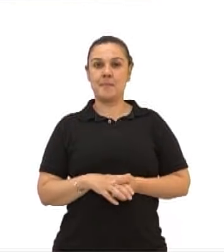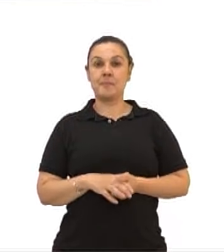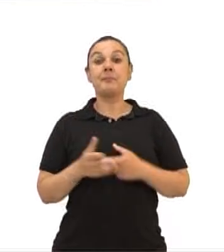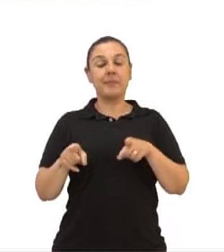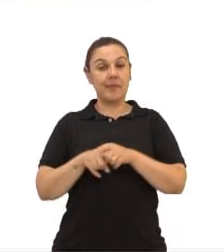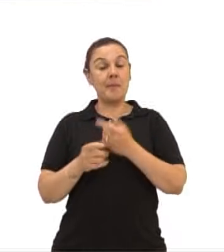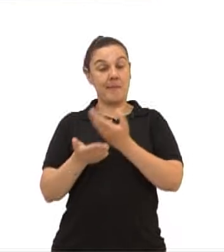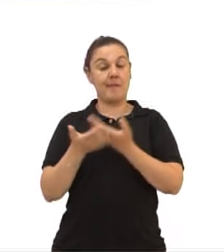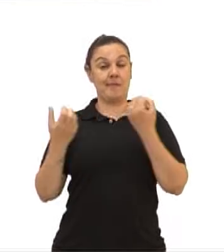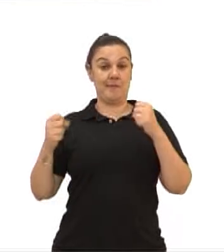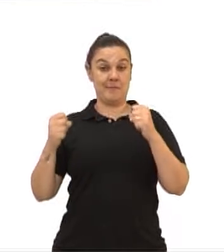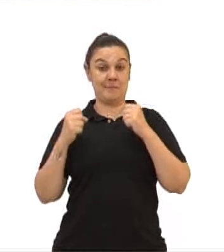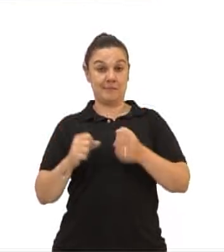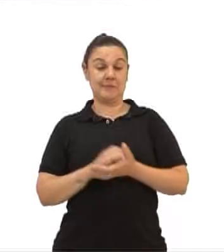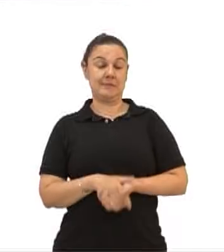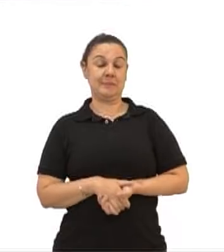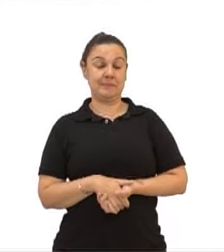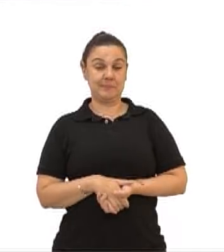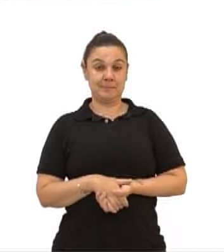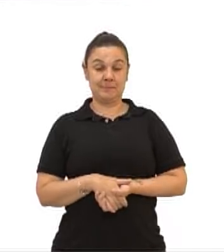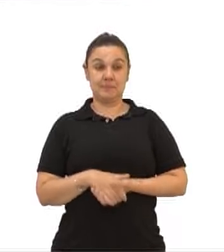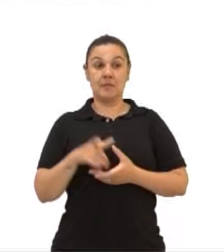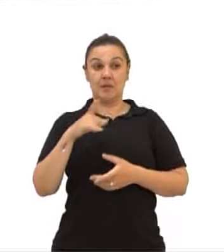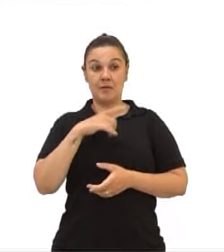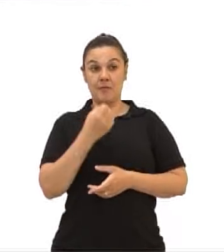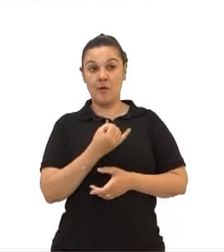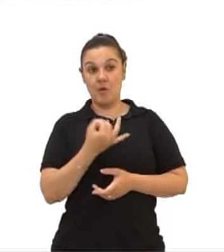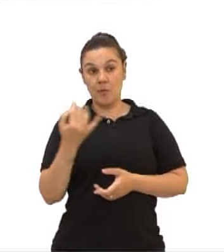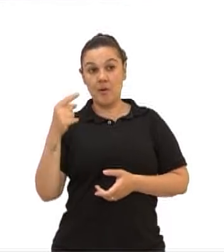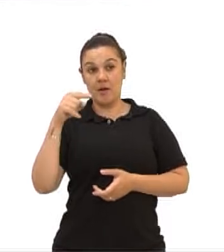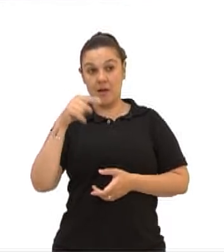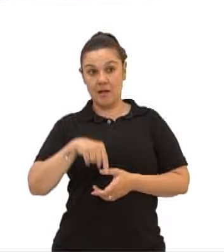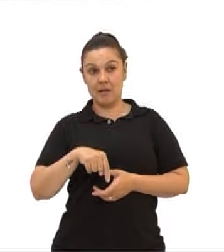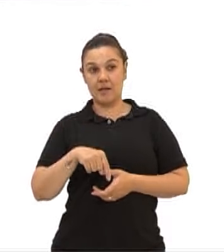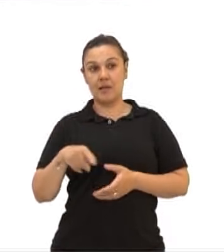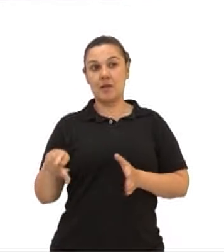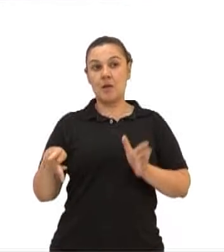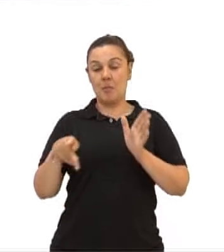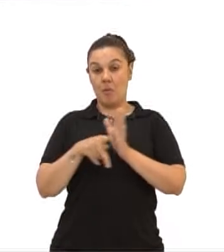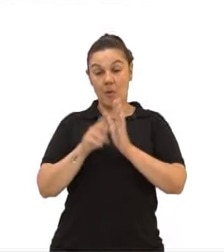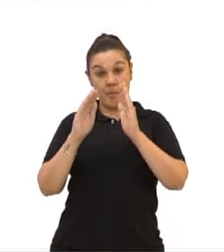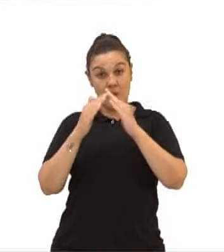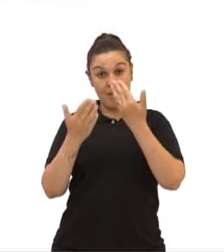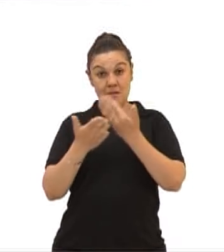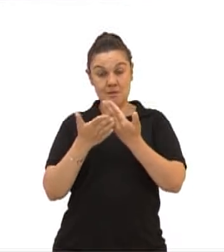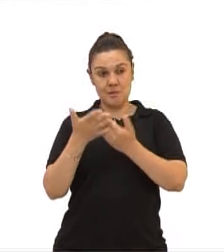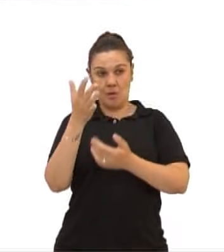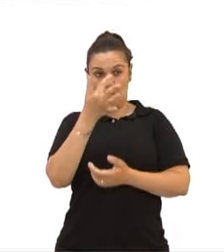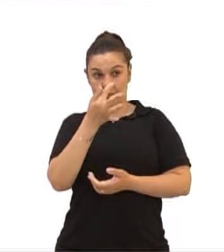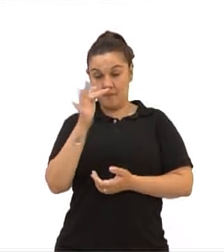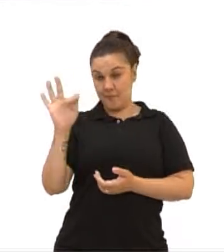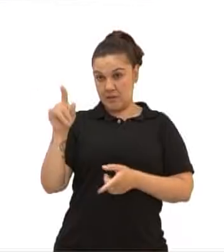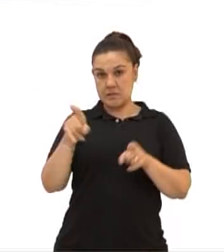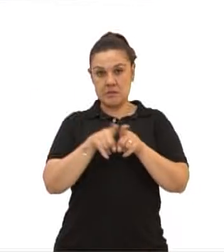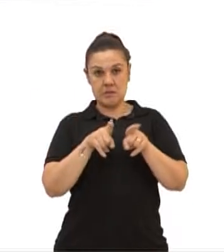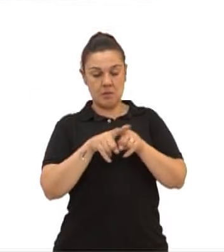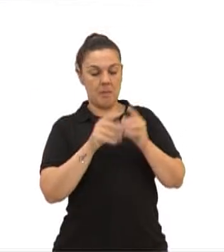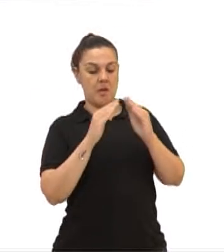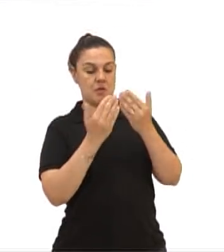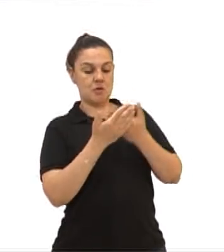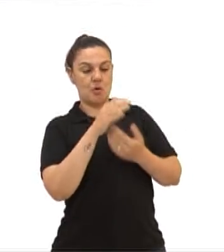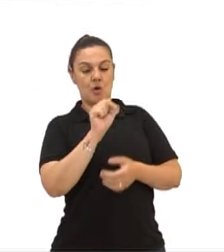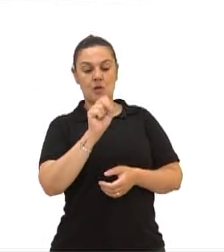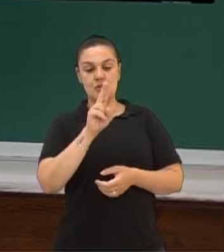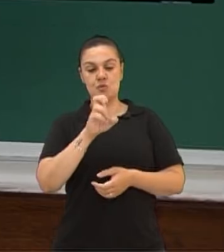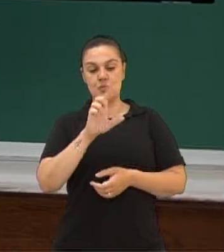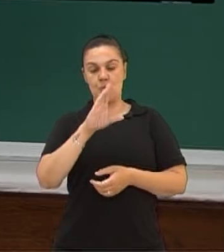elas na aula de educação física. Dentre eles, né, no Brasil, destacam-se a escola francesa, a escola sueca e a